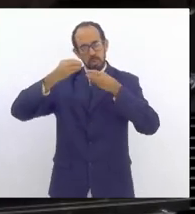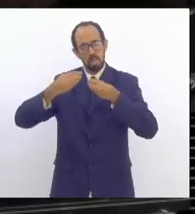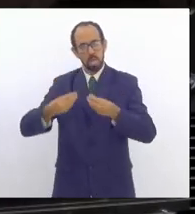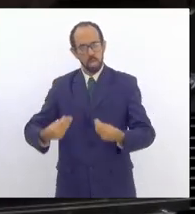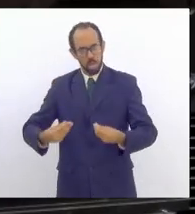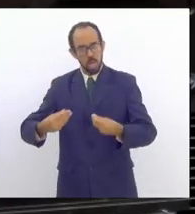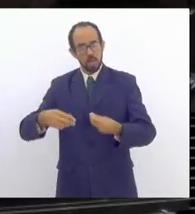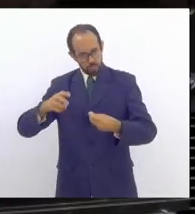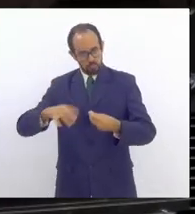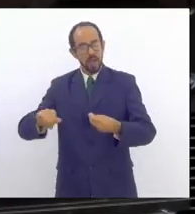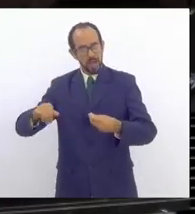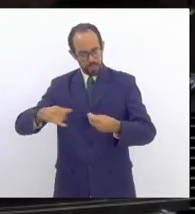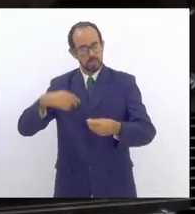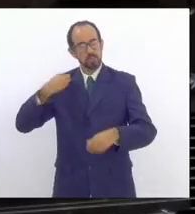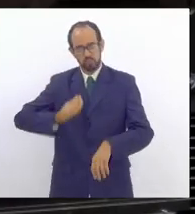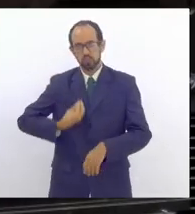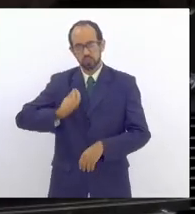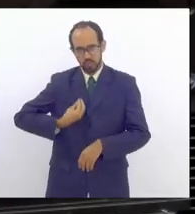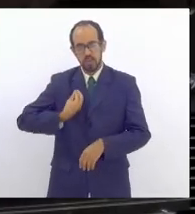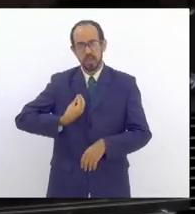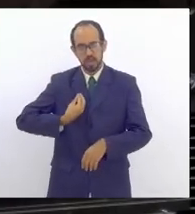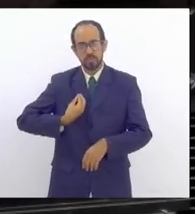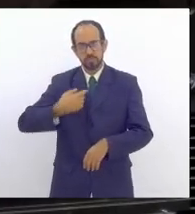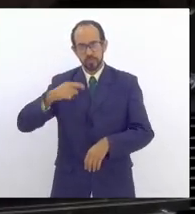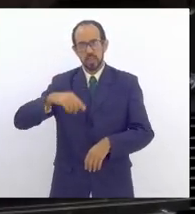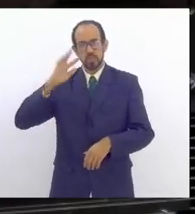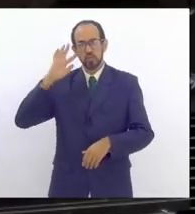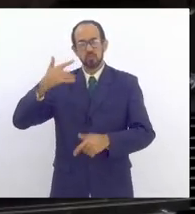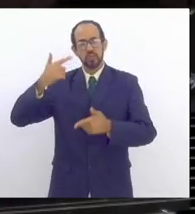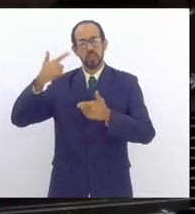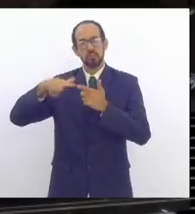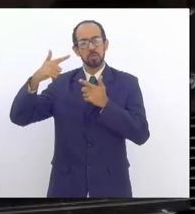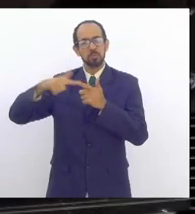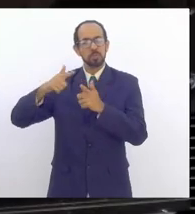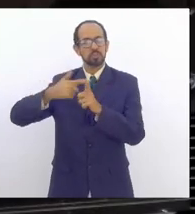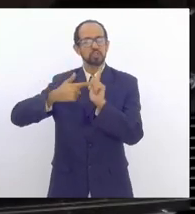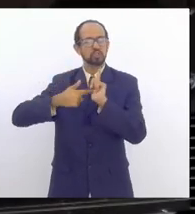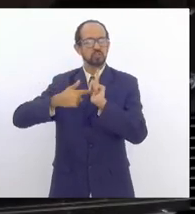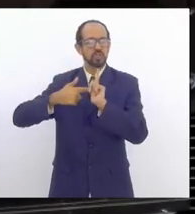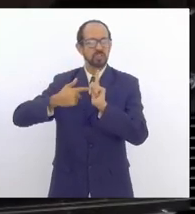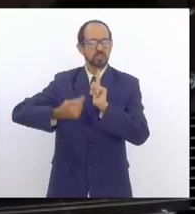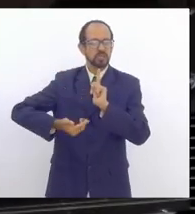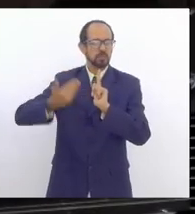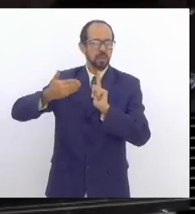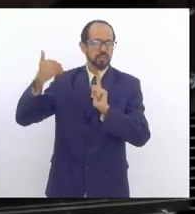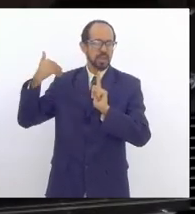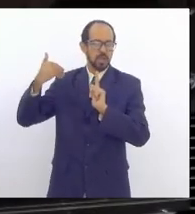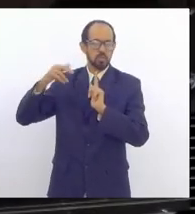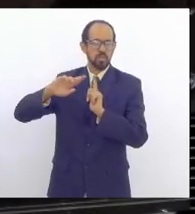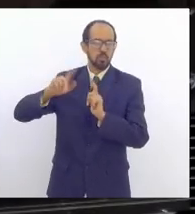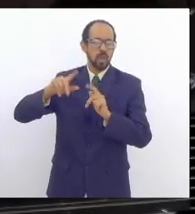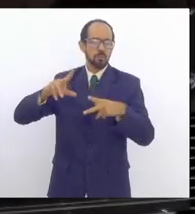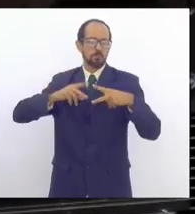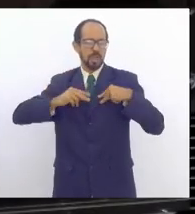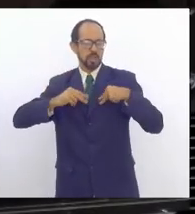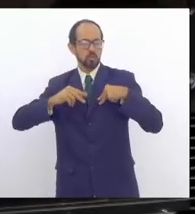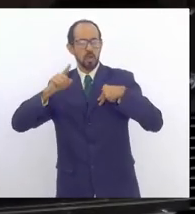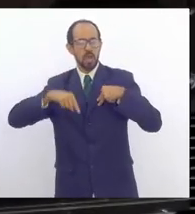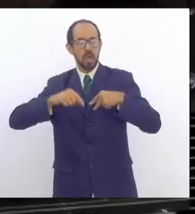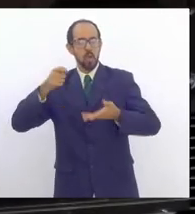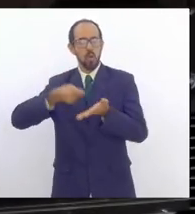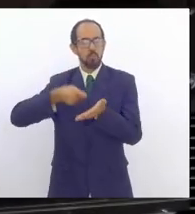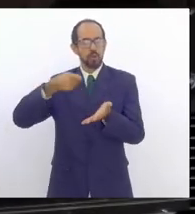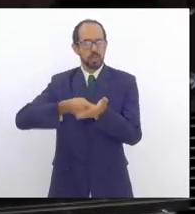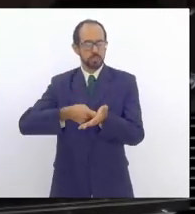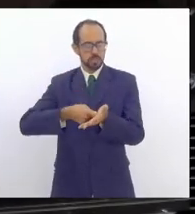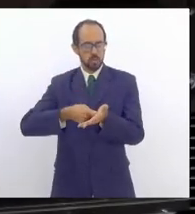logo ali. Resolver passivos de outras gestões não é mérito. É obrigação de um governo guiado pelo